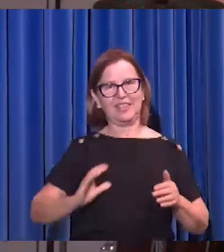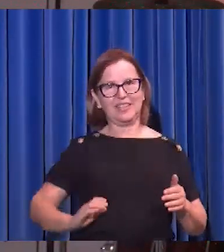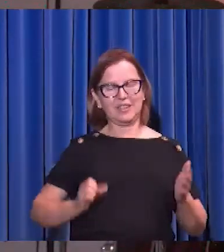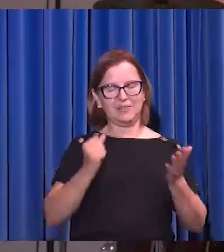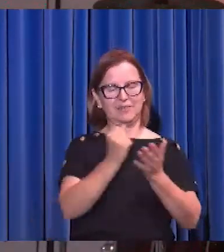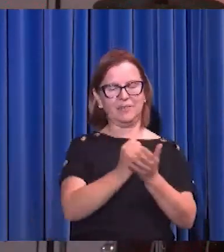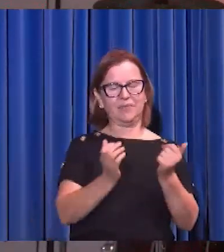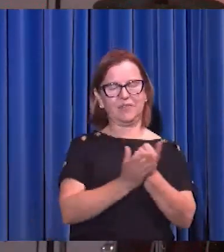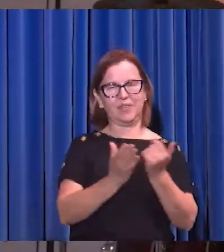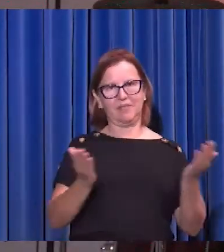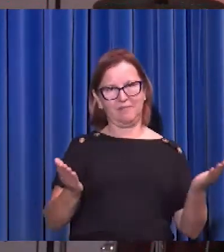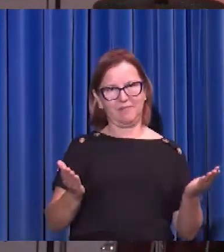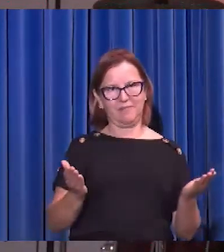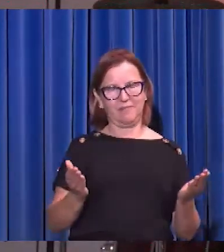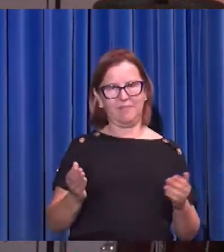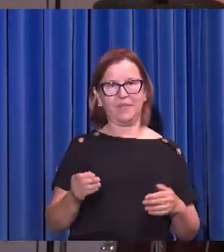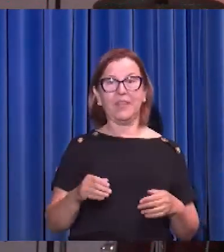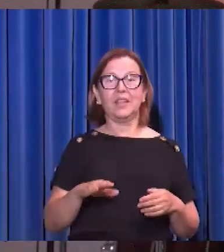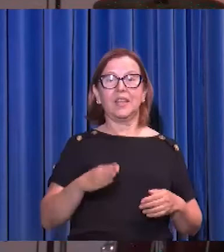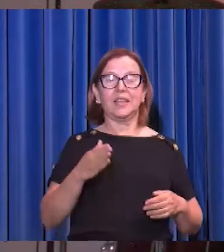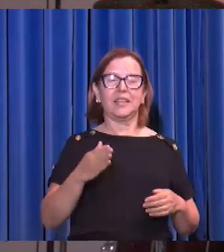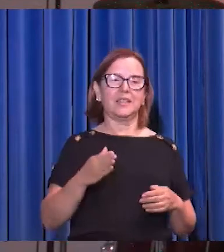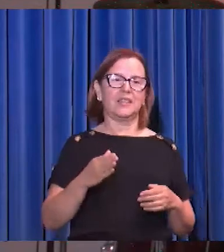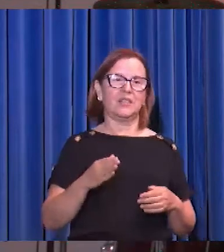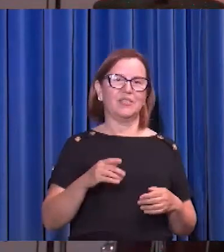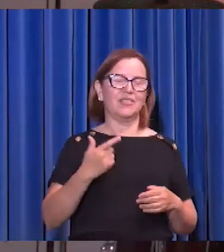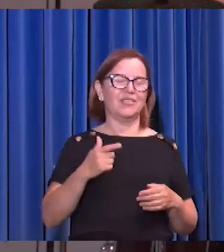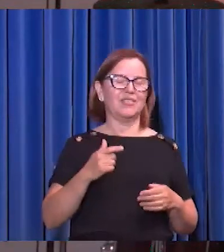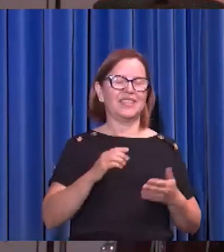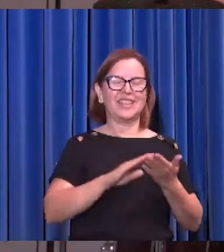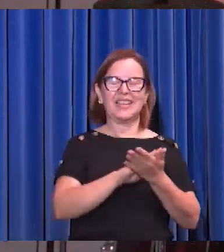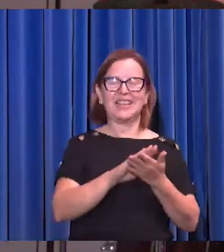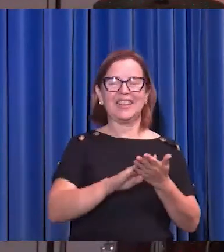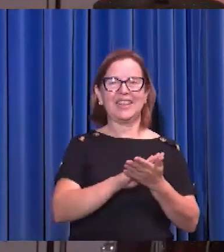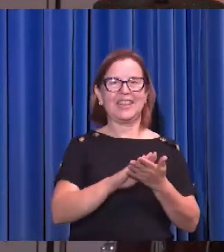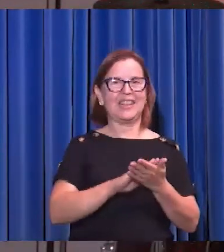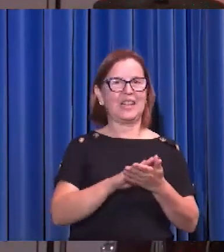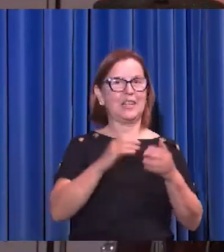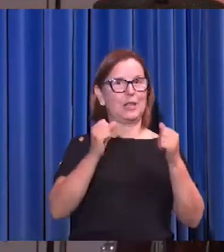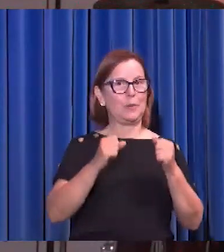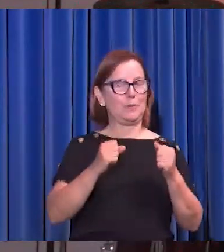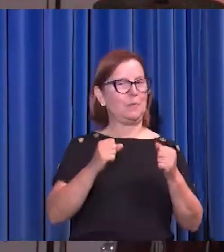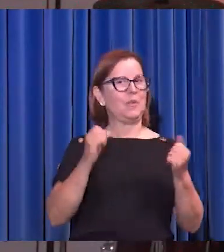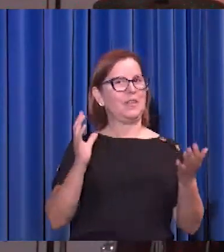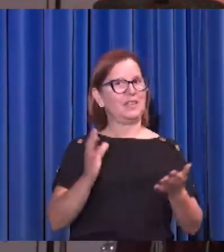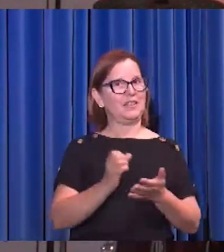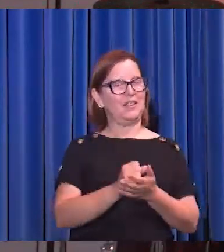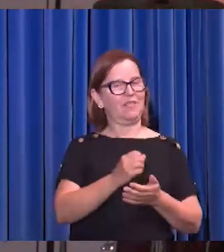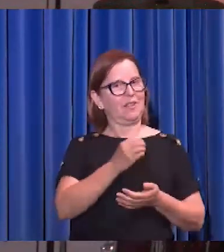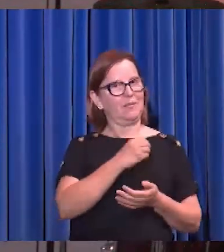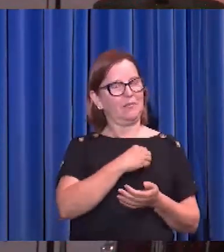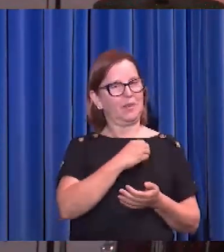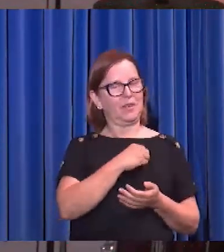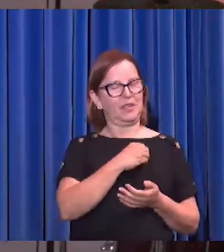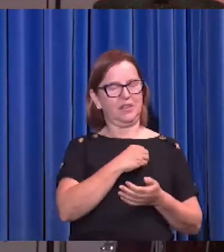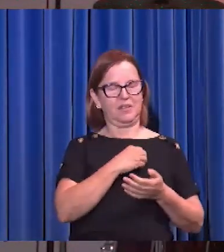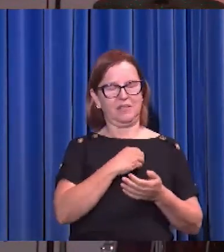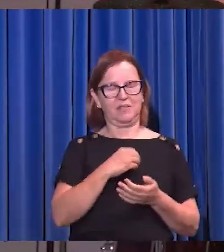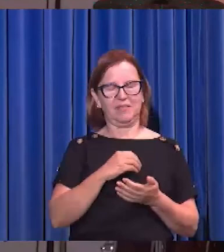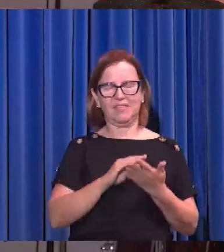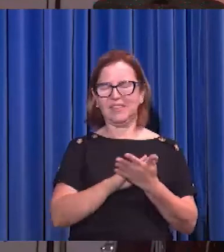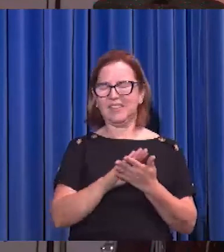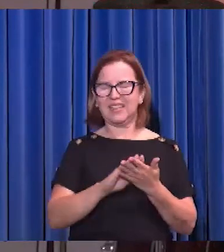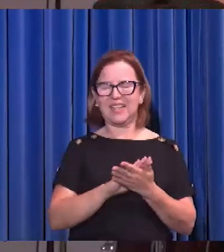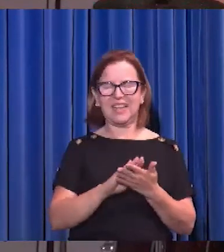religião, novo caminho, estilo de vida, trabalho humanitário, assistencialismo, adoração de ídolos, oração a si mesmo, relíquias e ossos